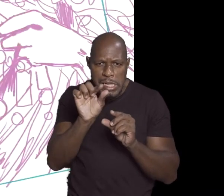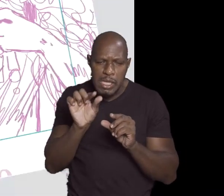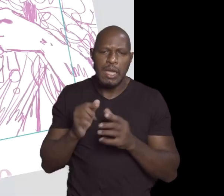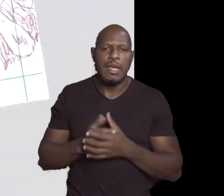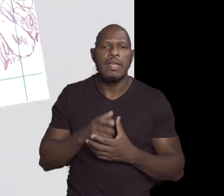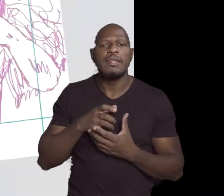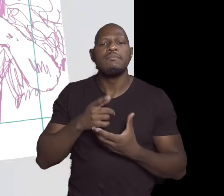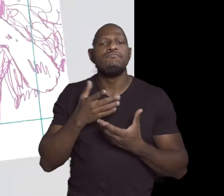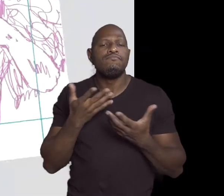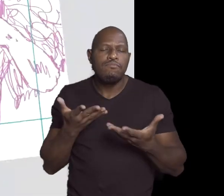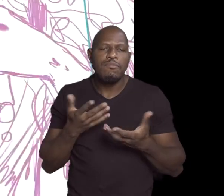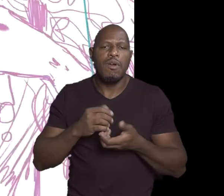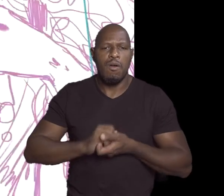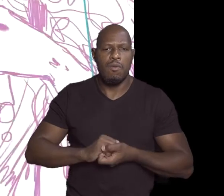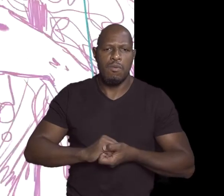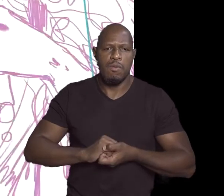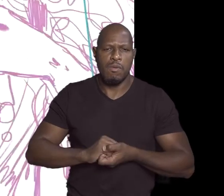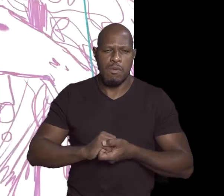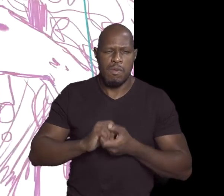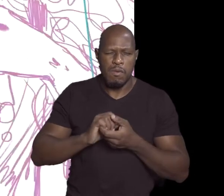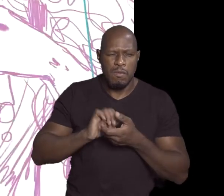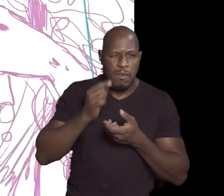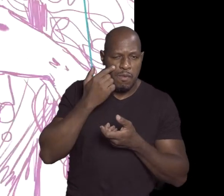Então esse ar